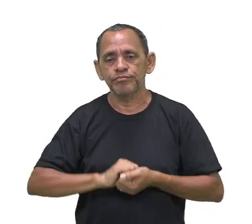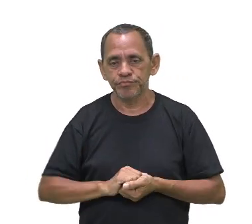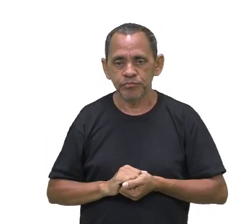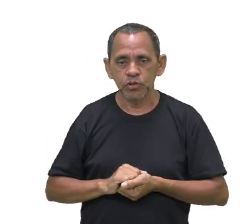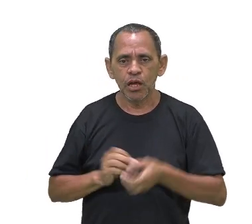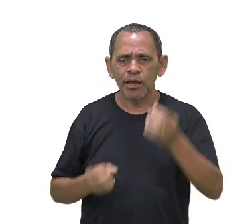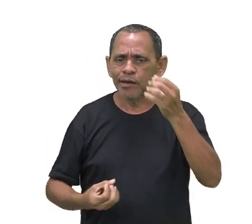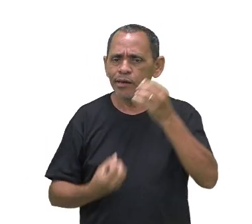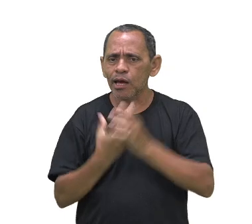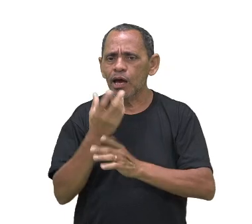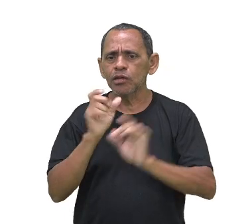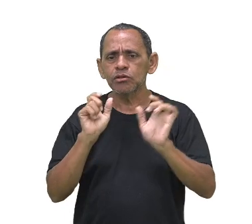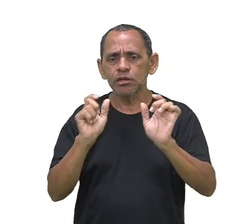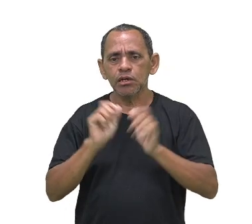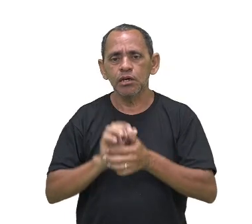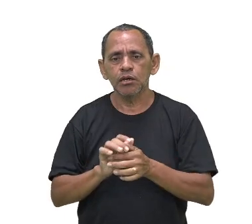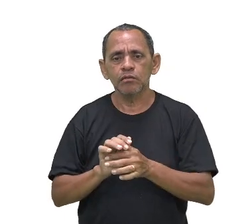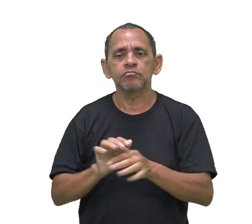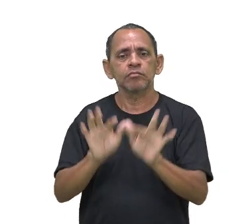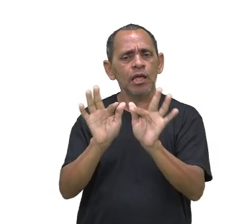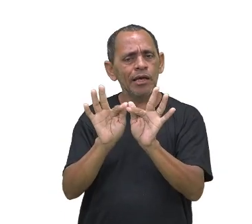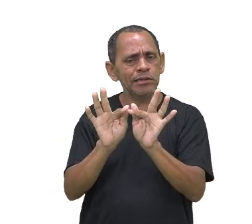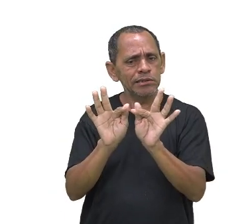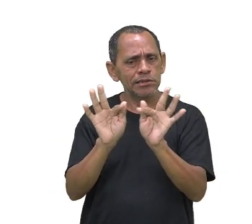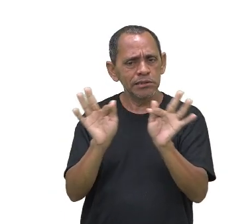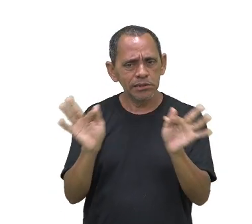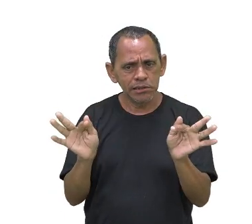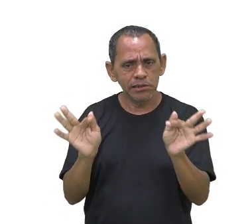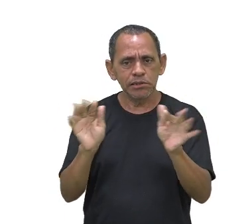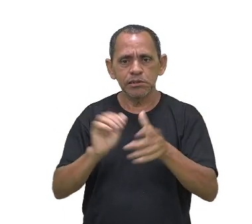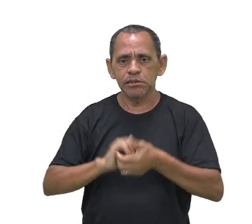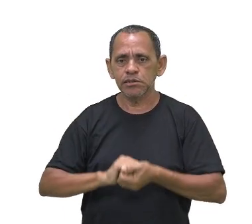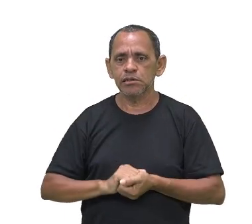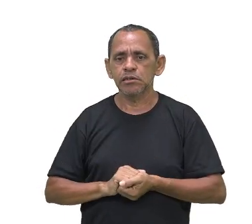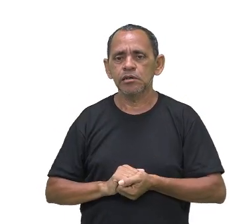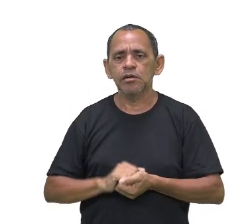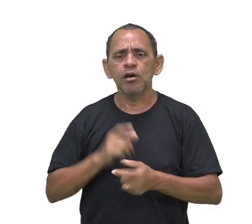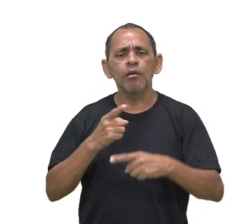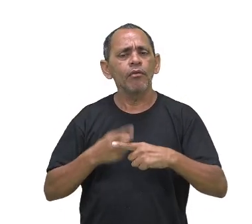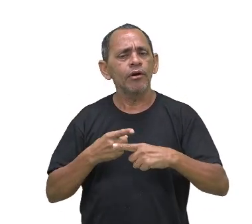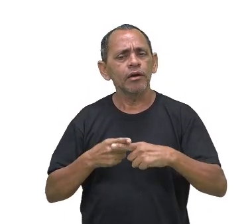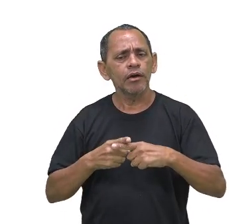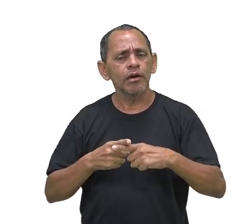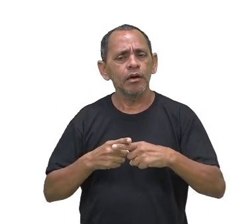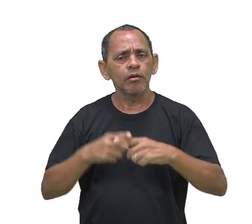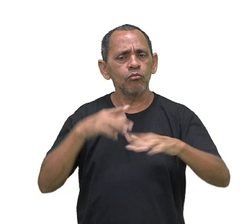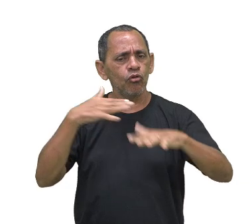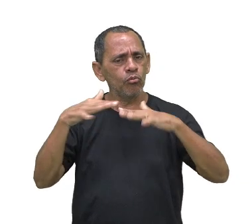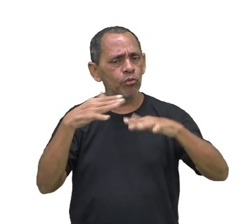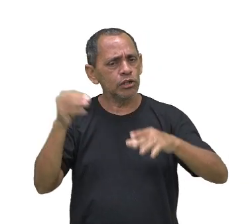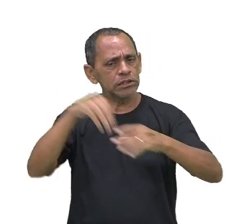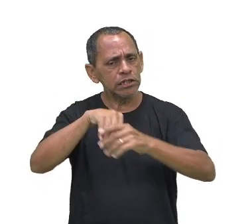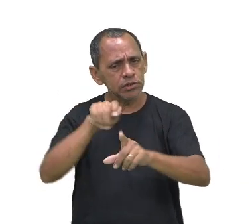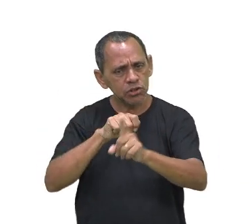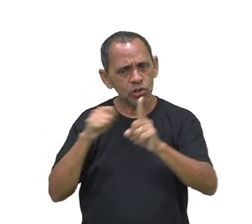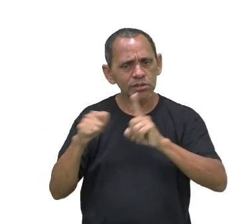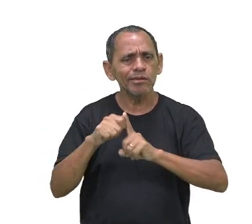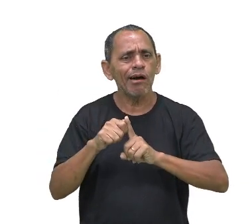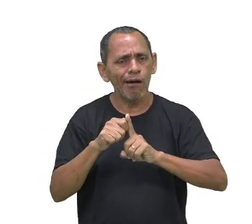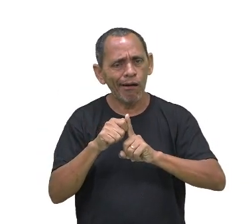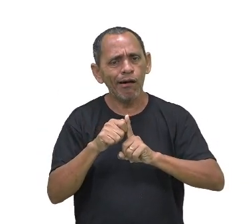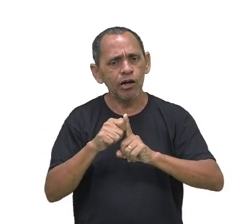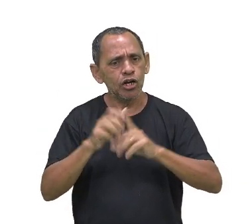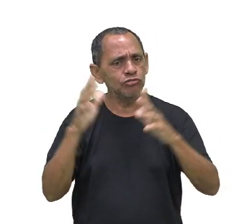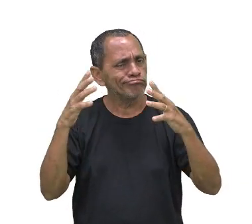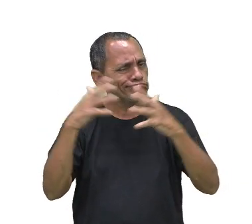surge a síntese, porque a sociedade se movimenta, as pessoas até entram em conflito com a